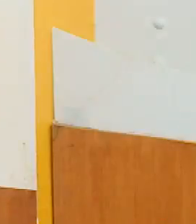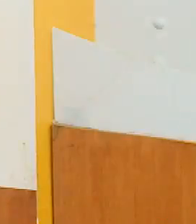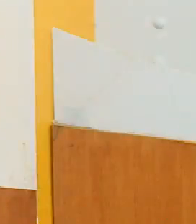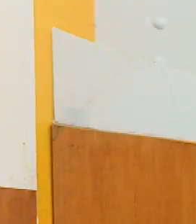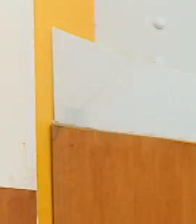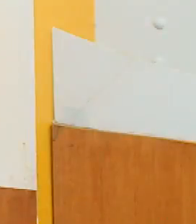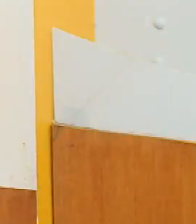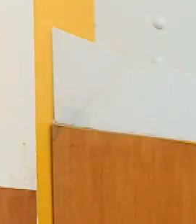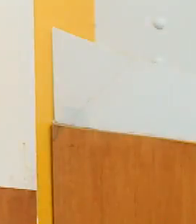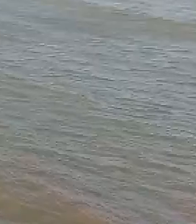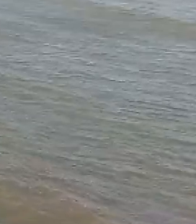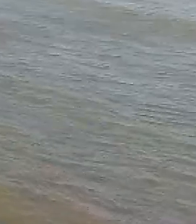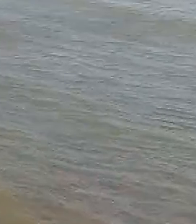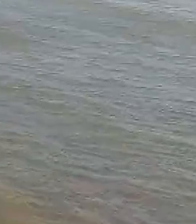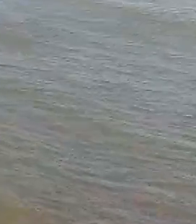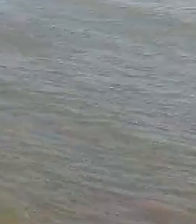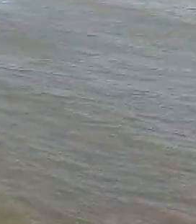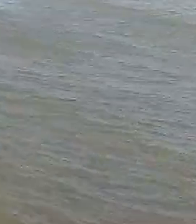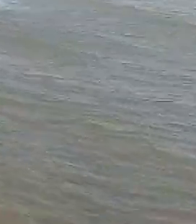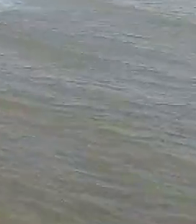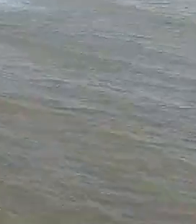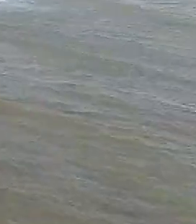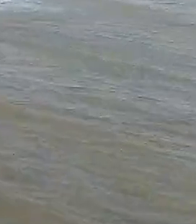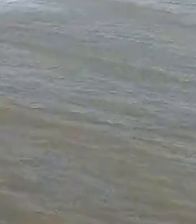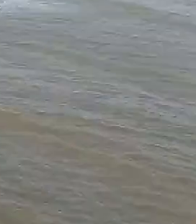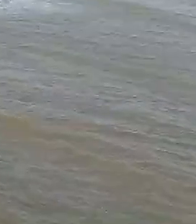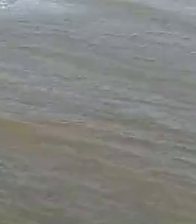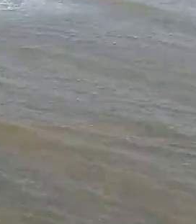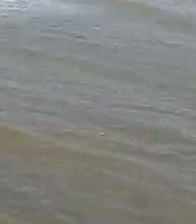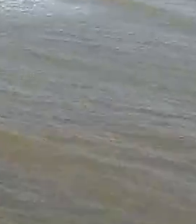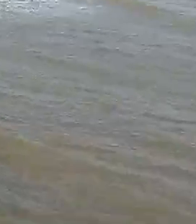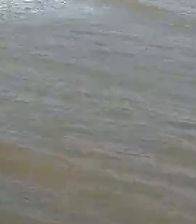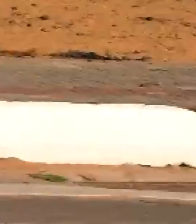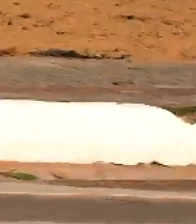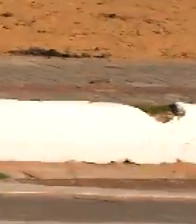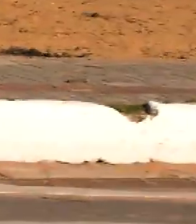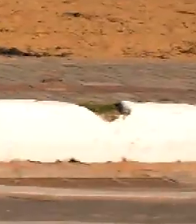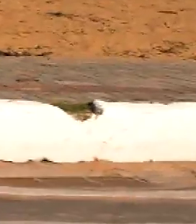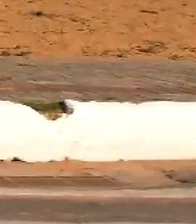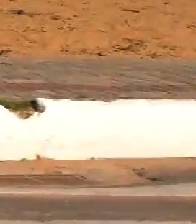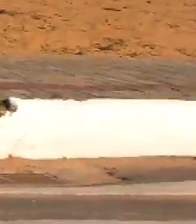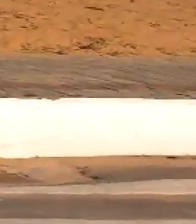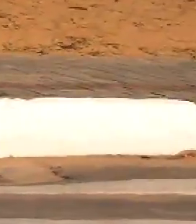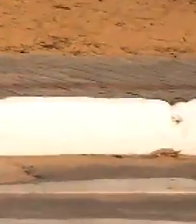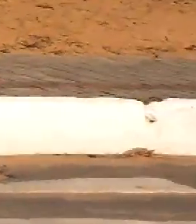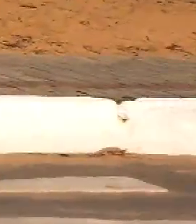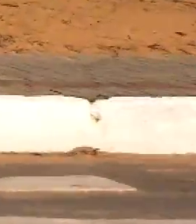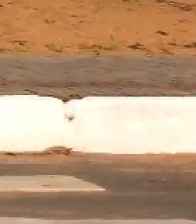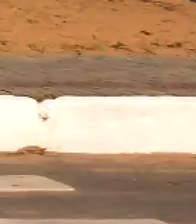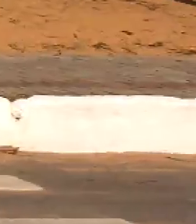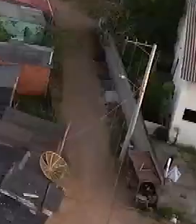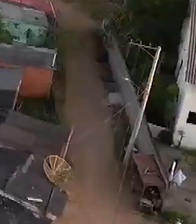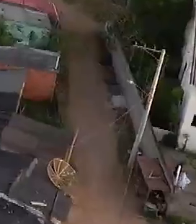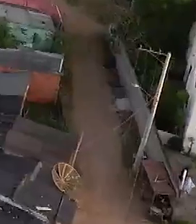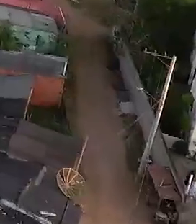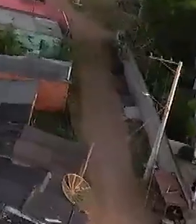estabelecer profissionalmente. Imagem aérea, praia margeada por árvores, orla, barcos ancorados próximos às casas.